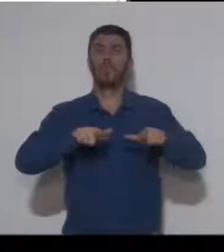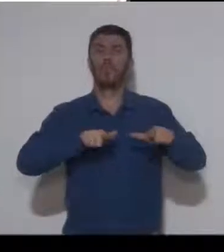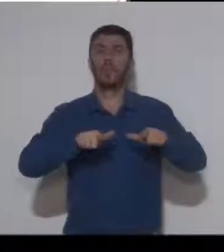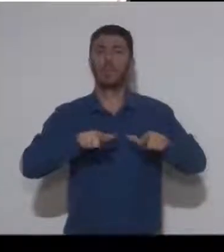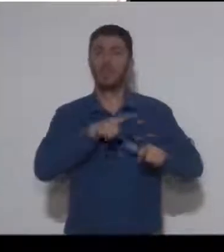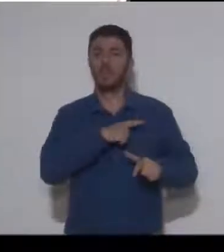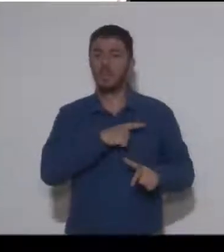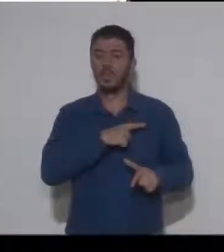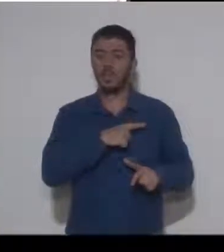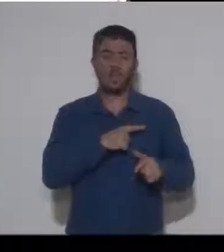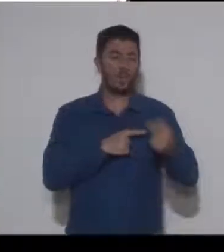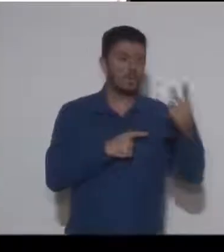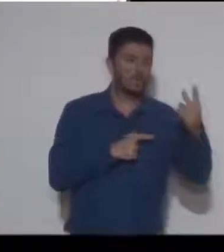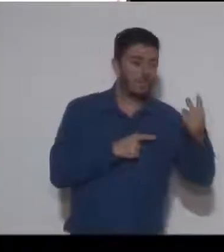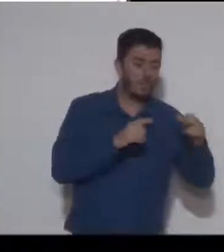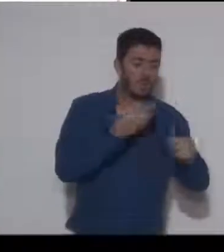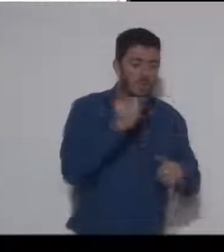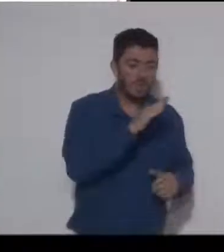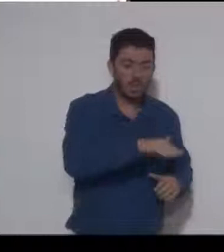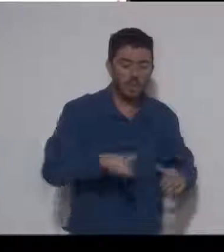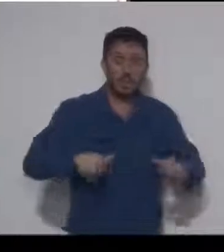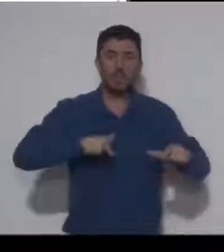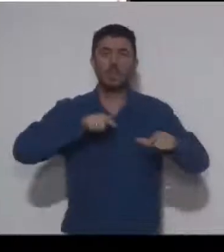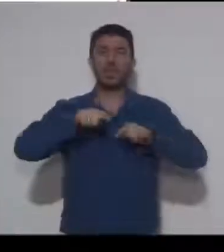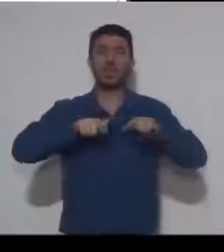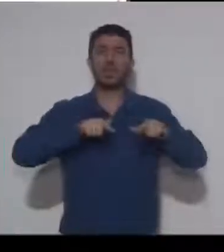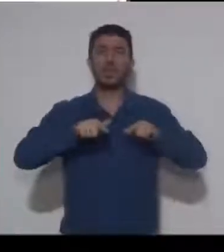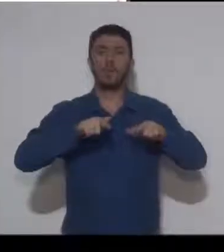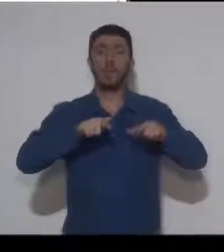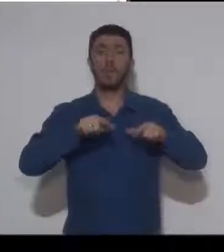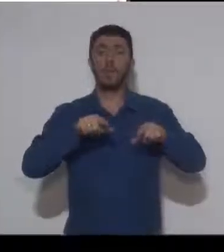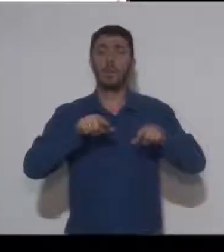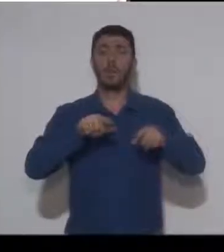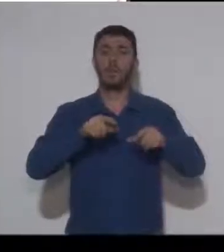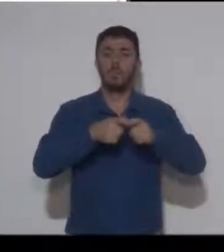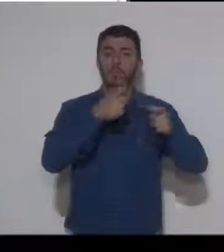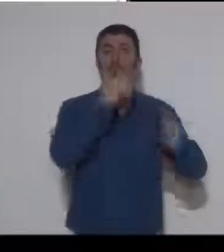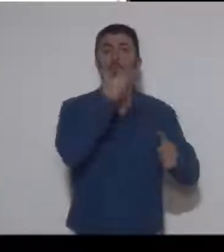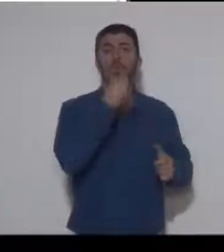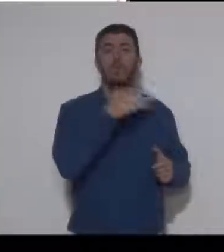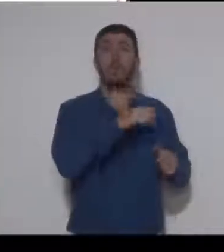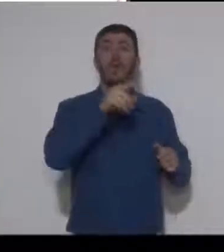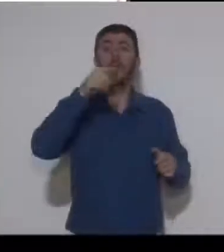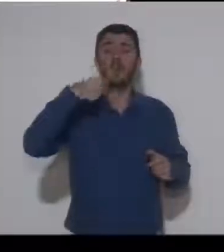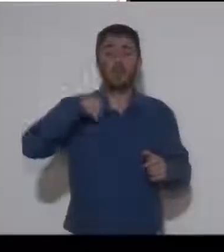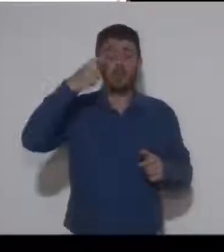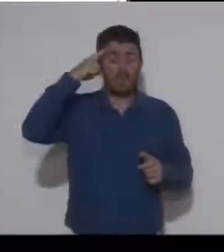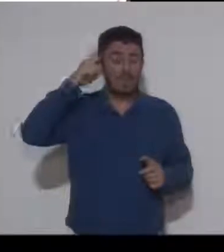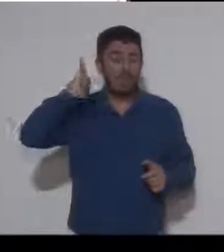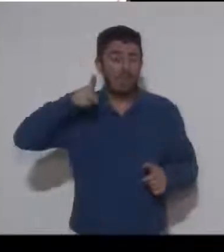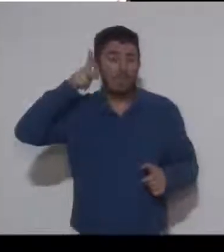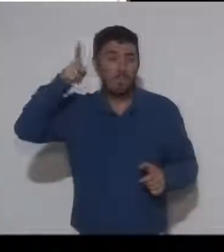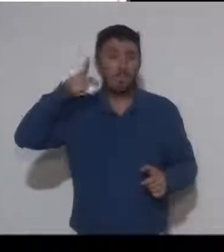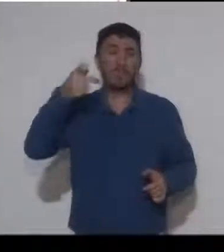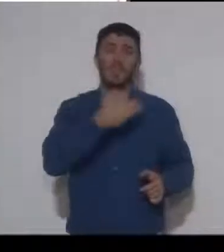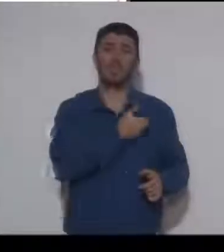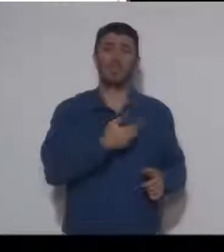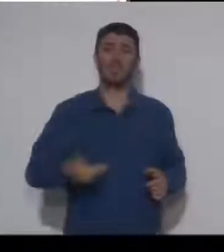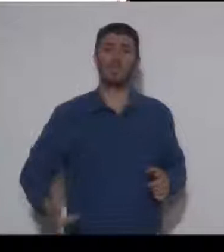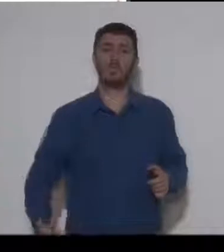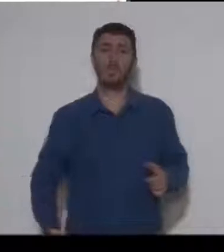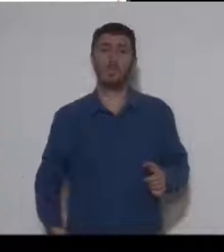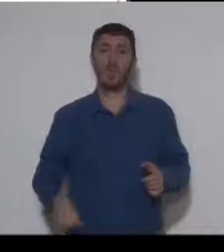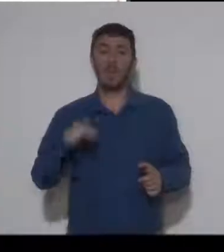acompanhar o raciocínio que eu venho trazendo, para a gente pensar uma política pública mais prática na cidade de Vinhedo, você começa a olhar